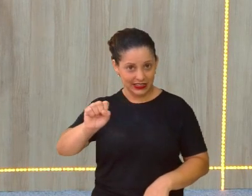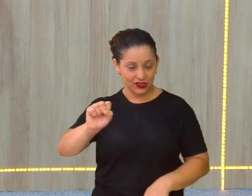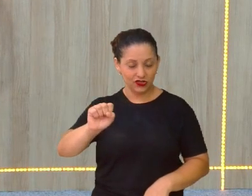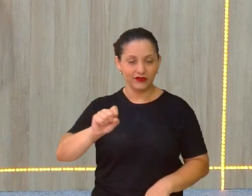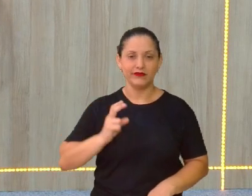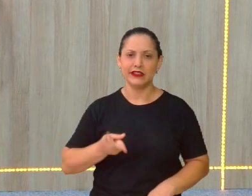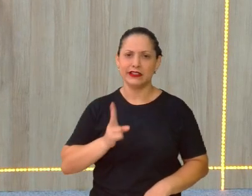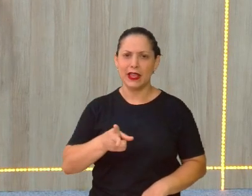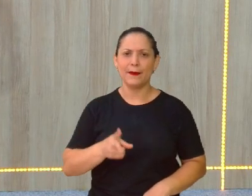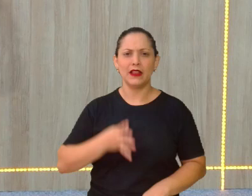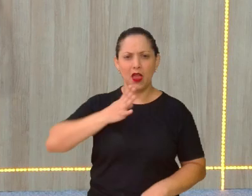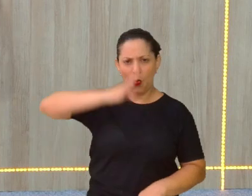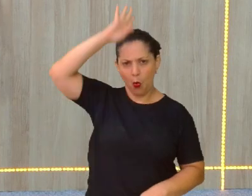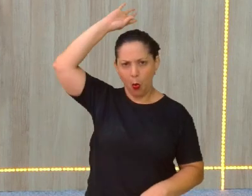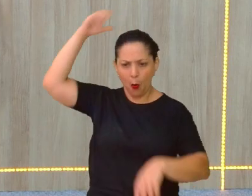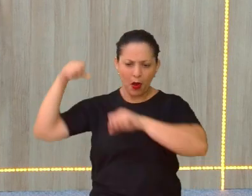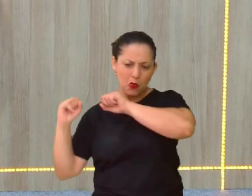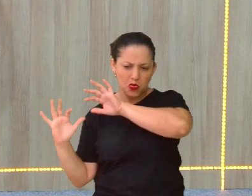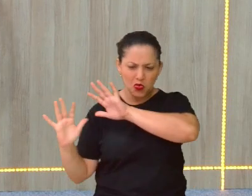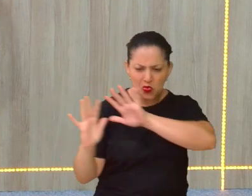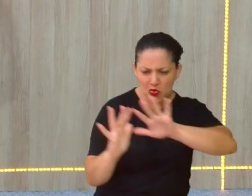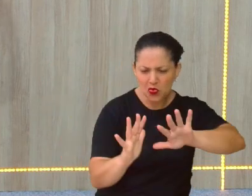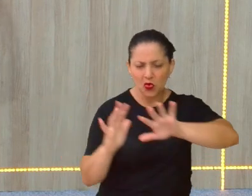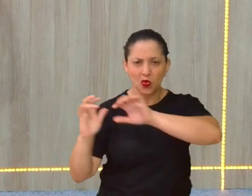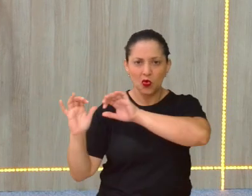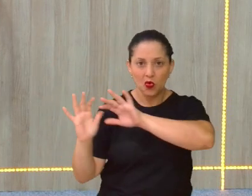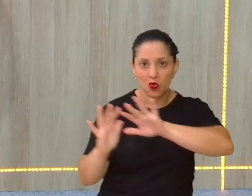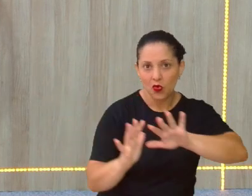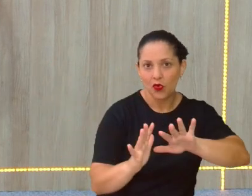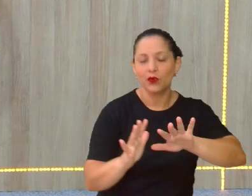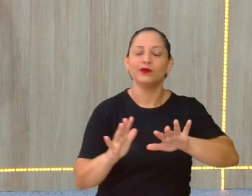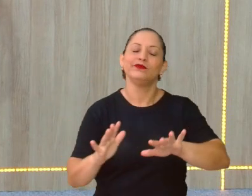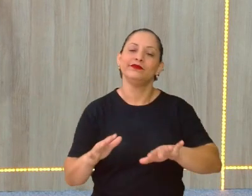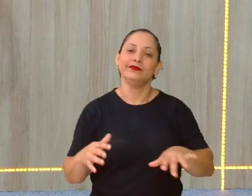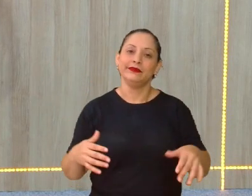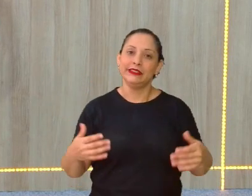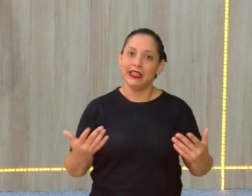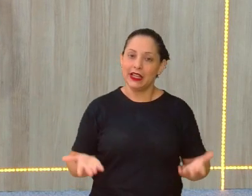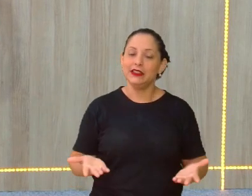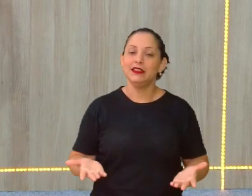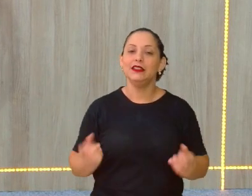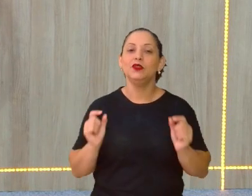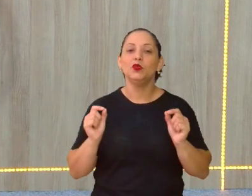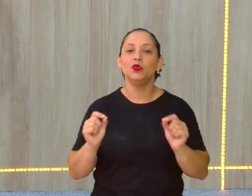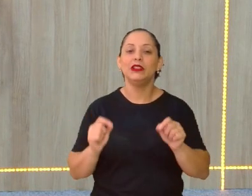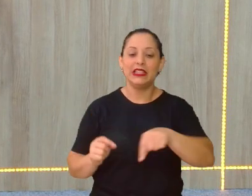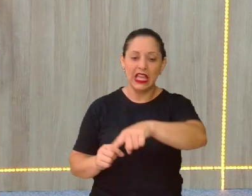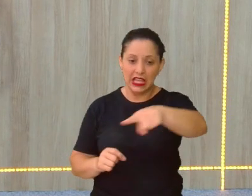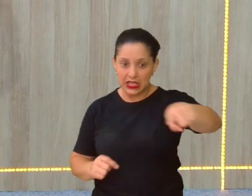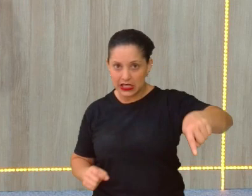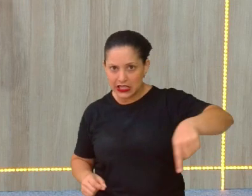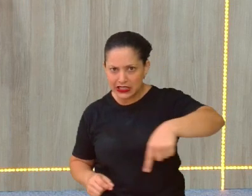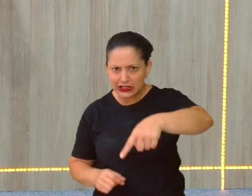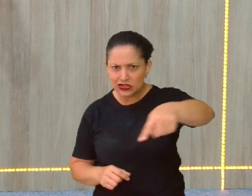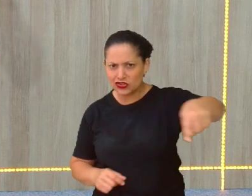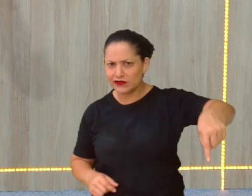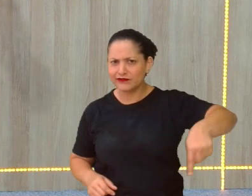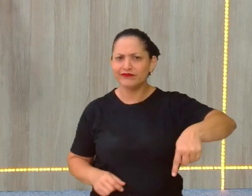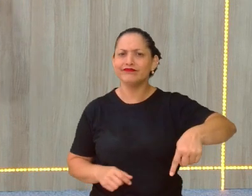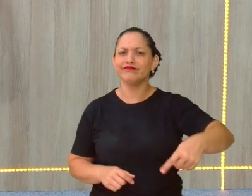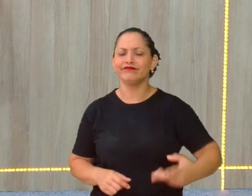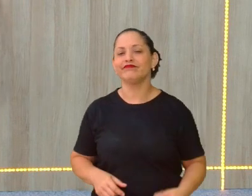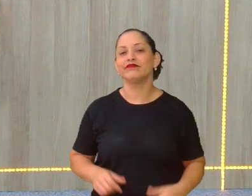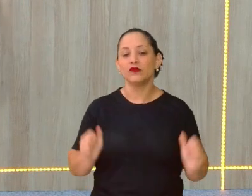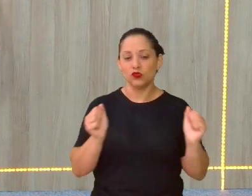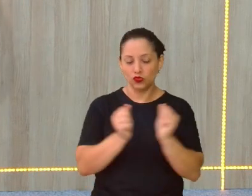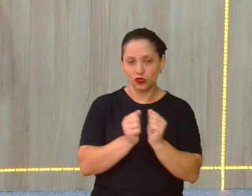invadidos, né, pelos romanos, e com a ajuda, né, dessa poção mágica, né, os gauleses, né, principalmente com Asterix